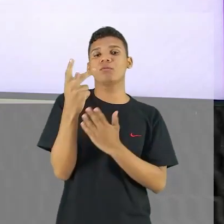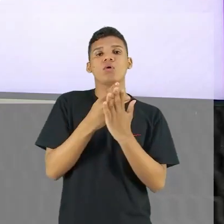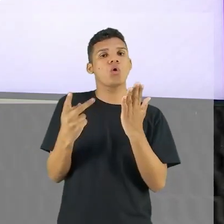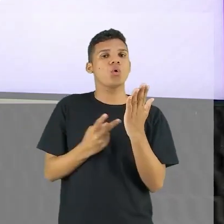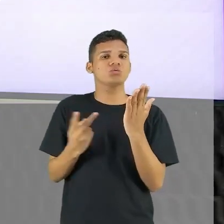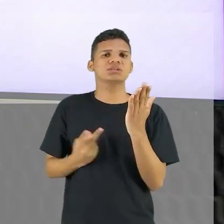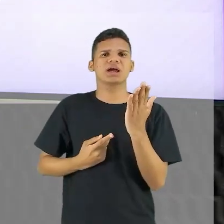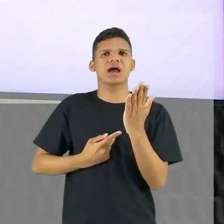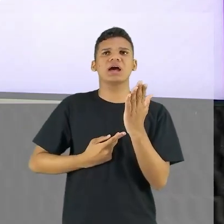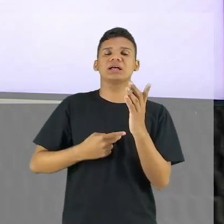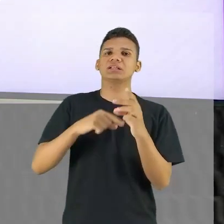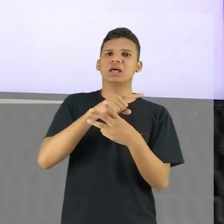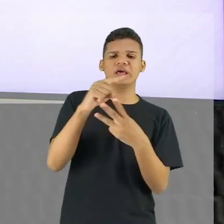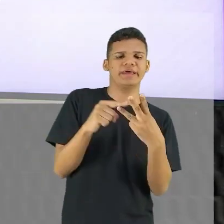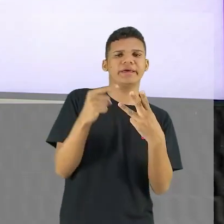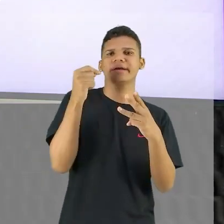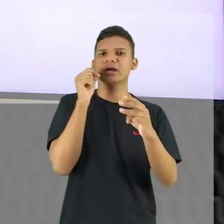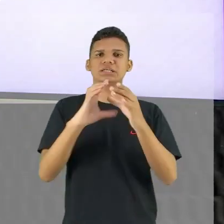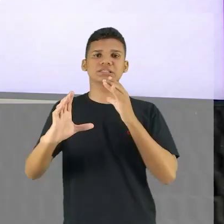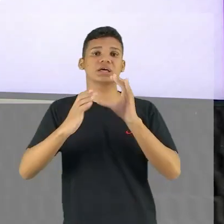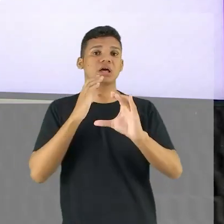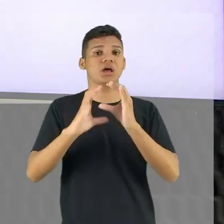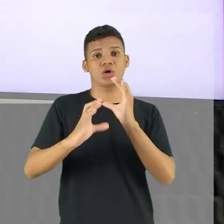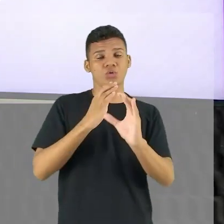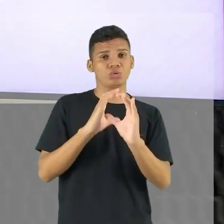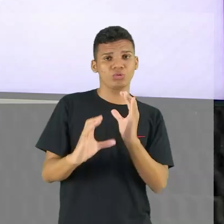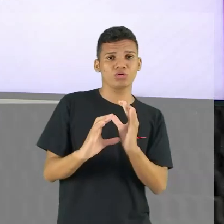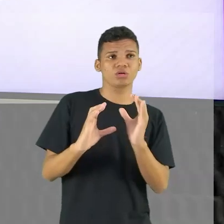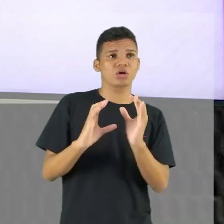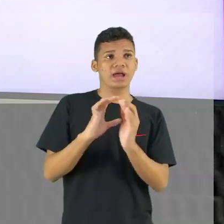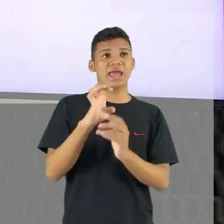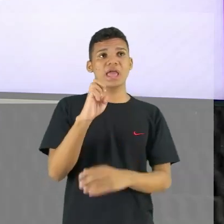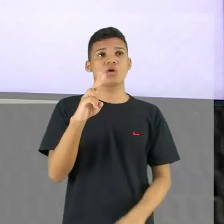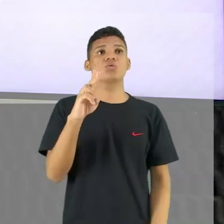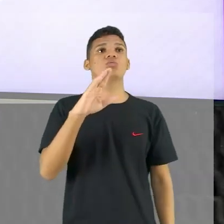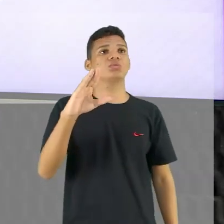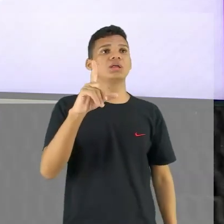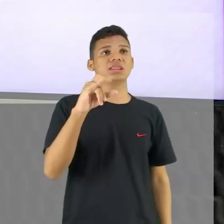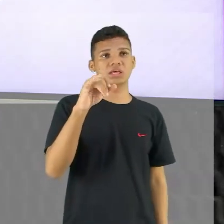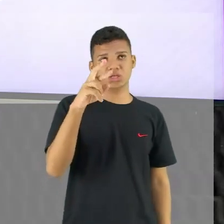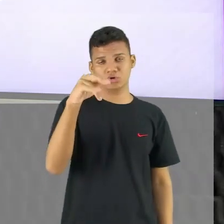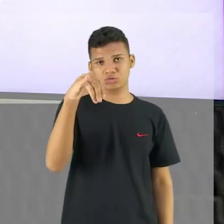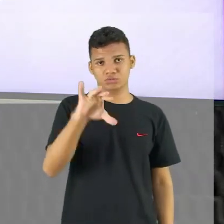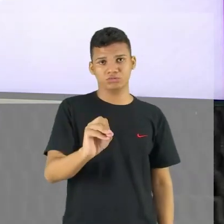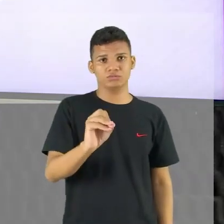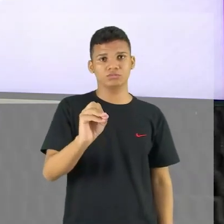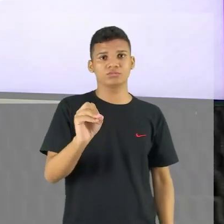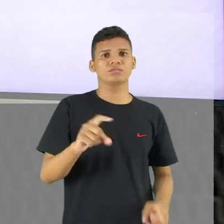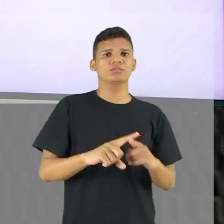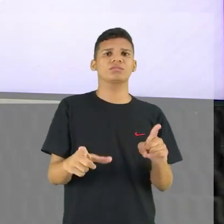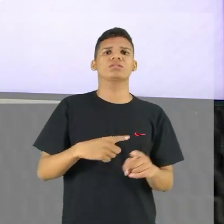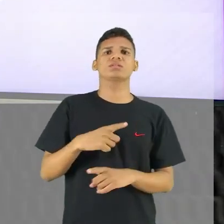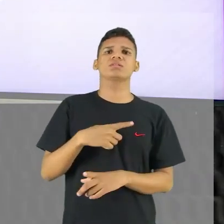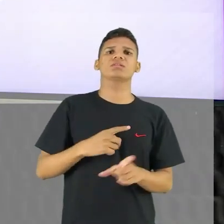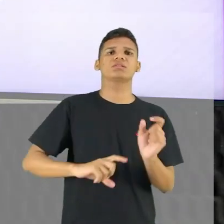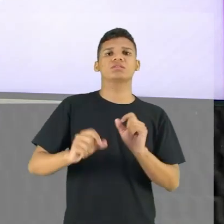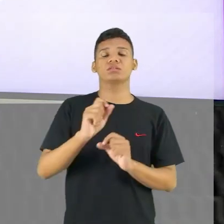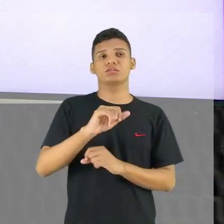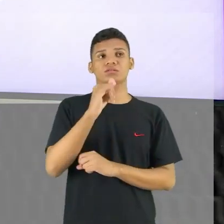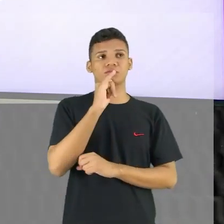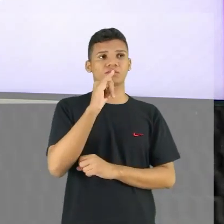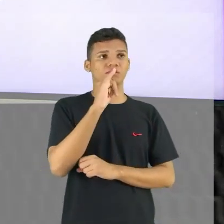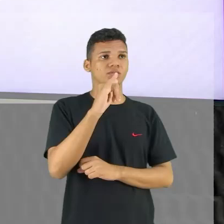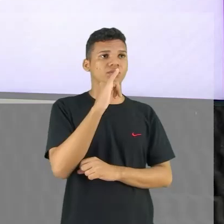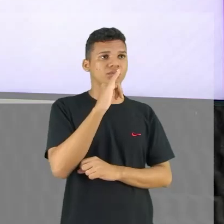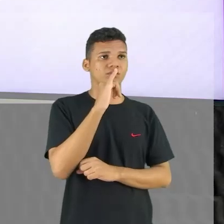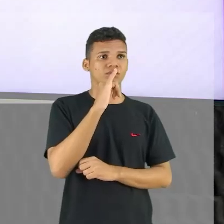música, canção, vocês observarem essa referência ao eu lírico, adota um tom de. Aí eu